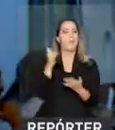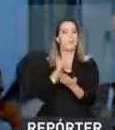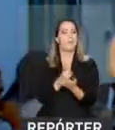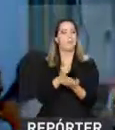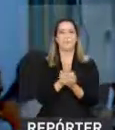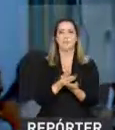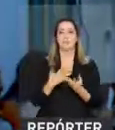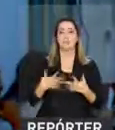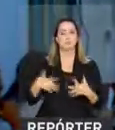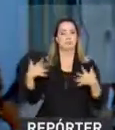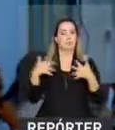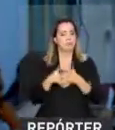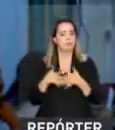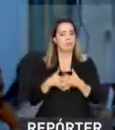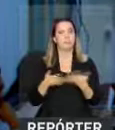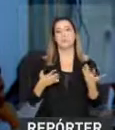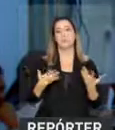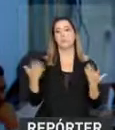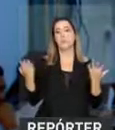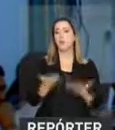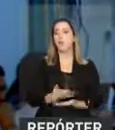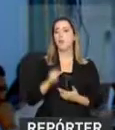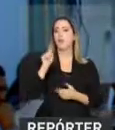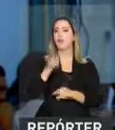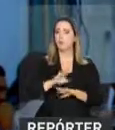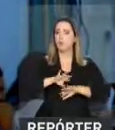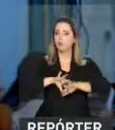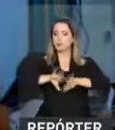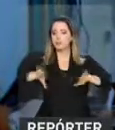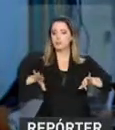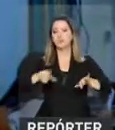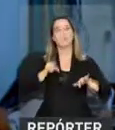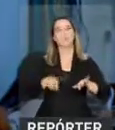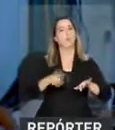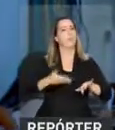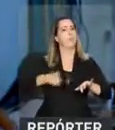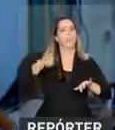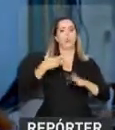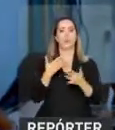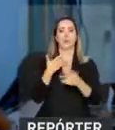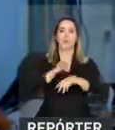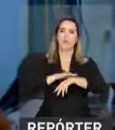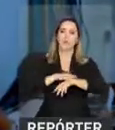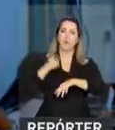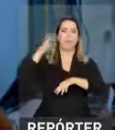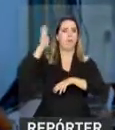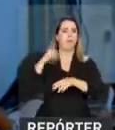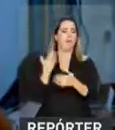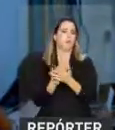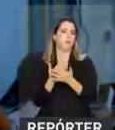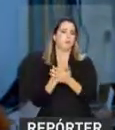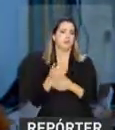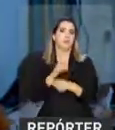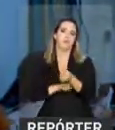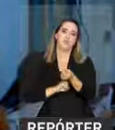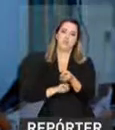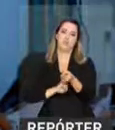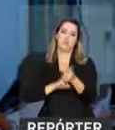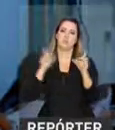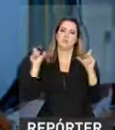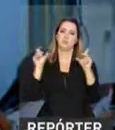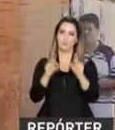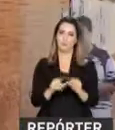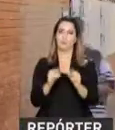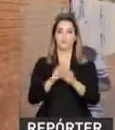isso acarretava muita coisa. Agora que é dividido, aí dá mais tempo de estudar e também o nervosismo